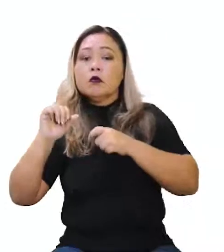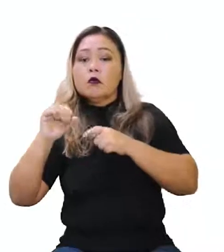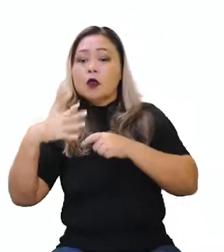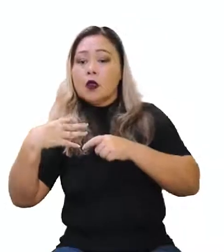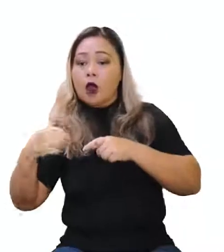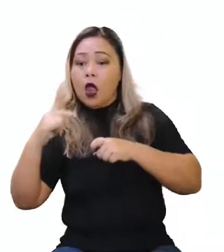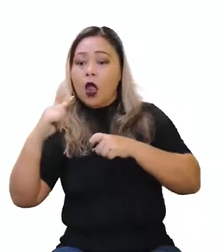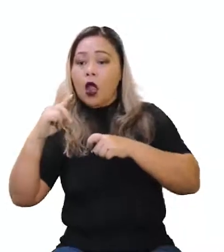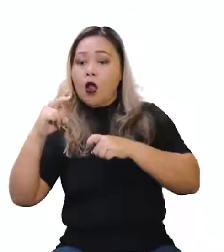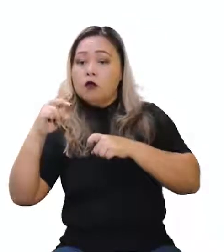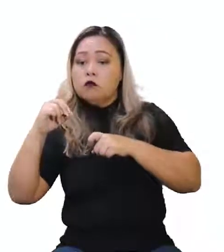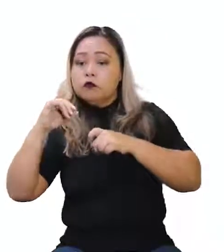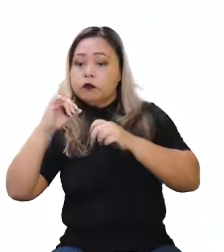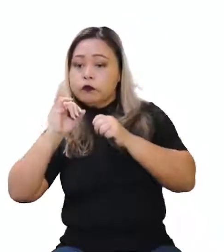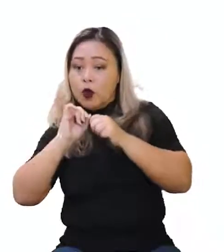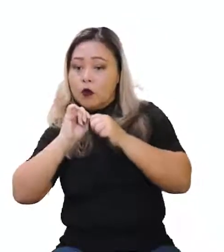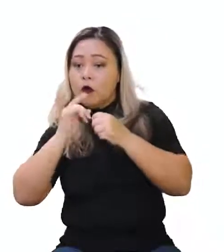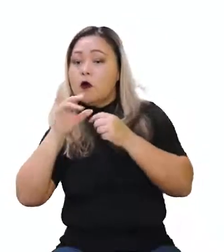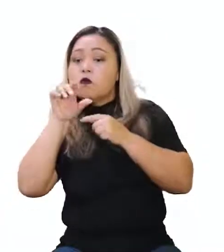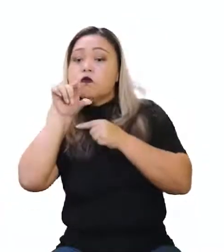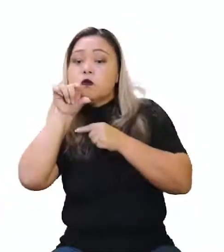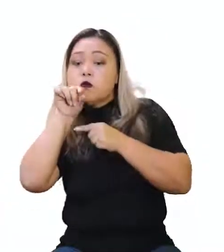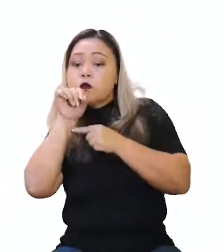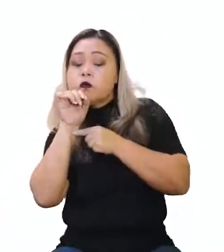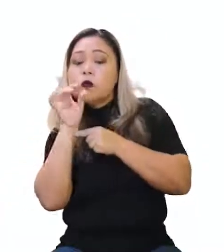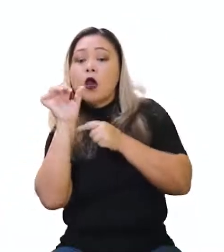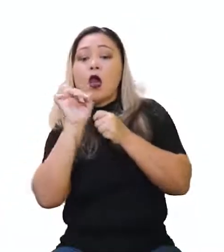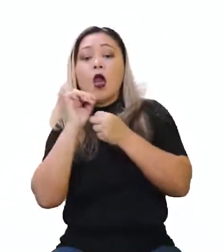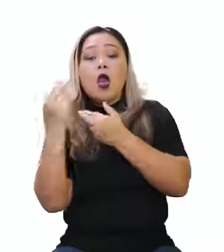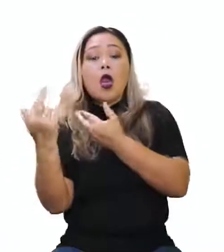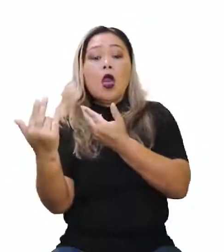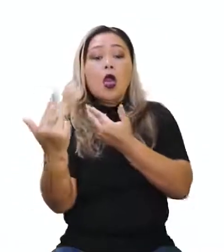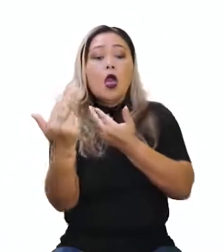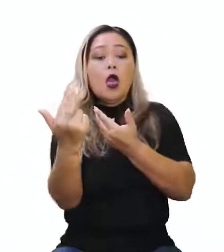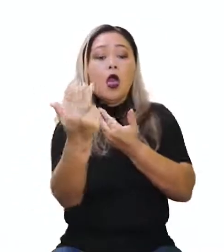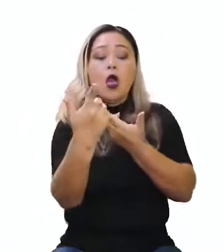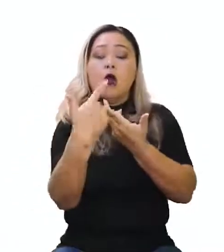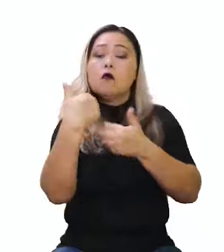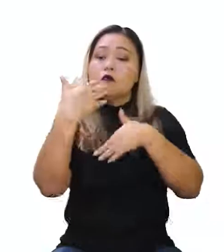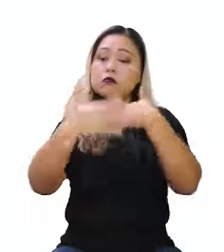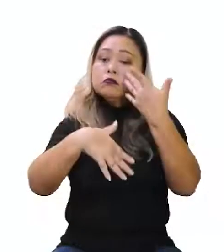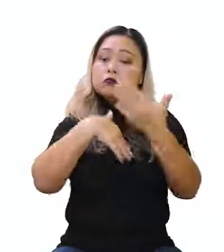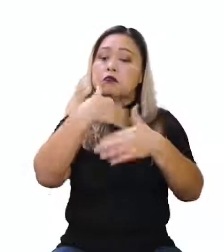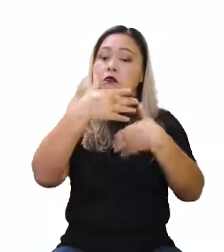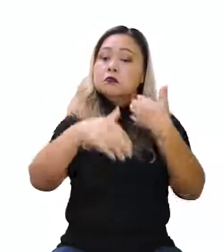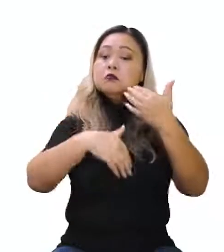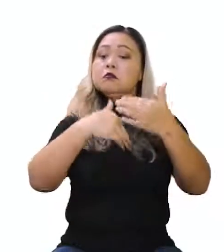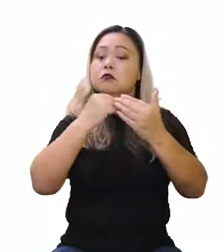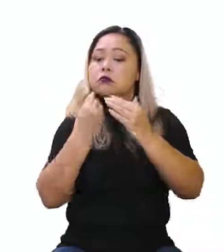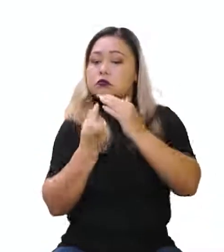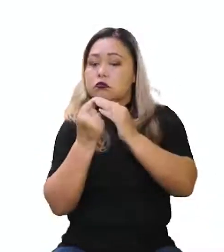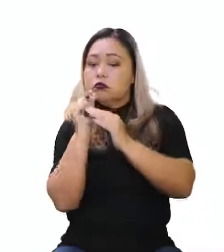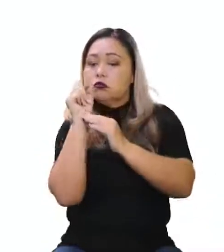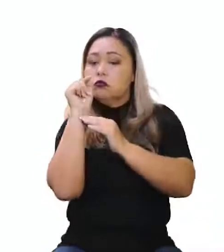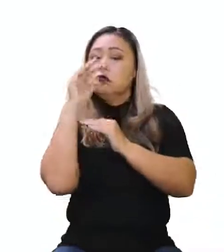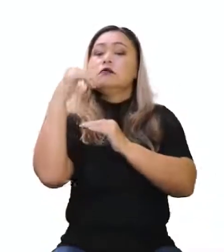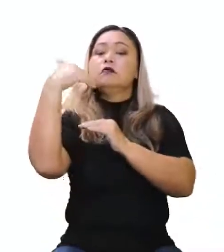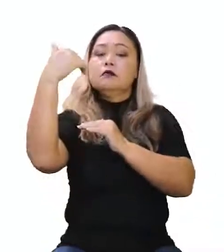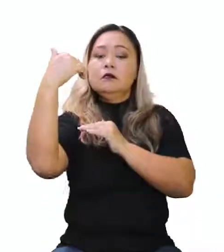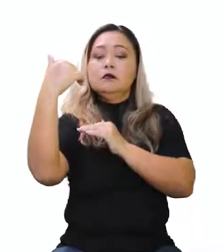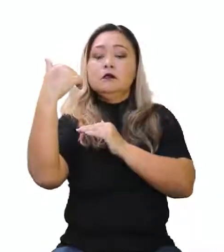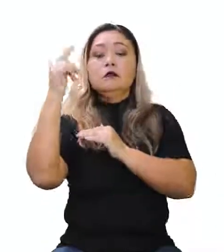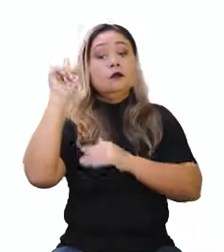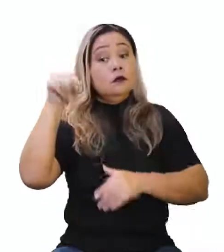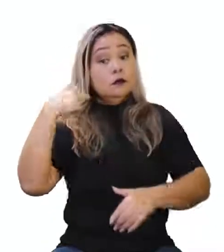instalações apropriadas conforme o seu estágio de desenvolvimento. Então,